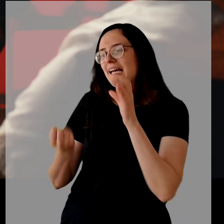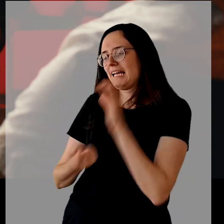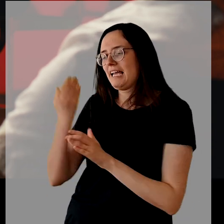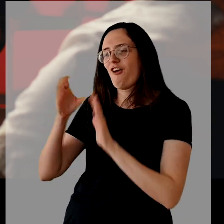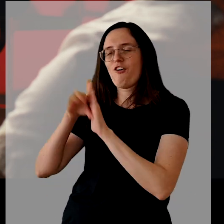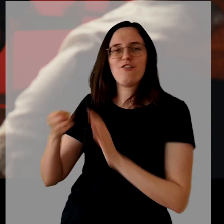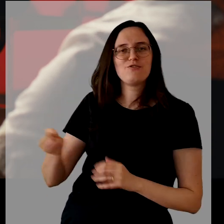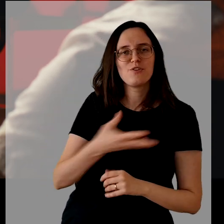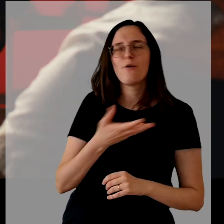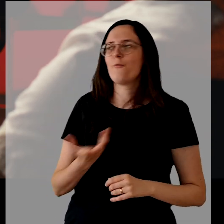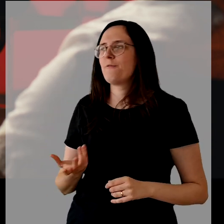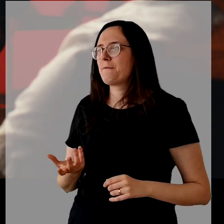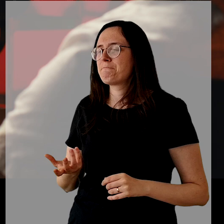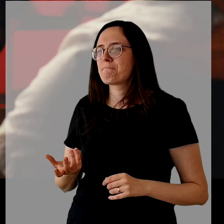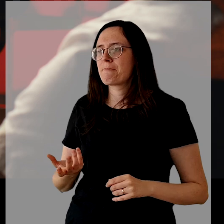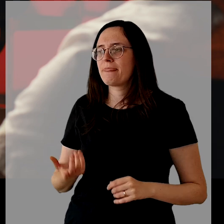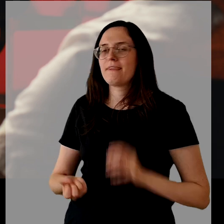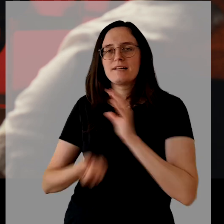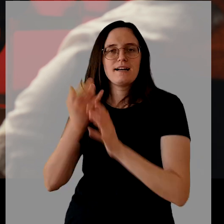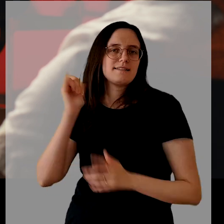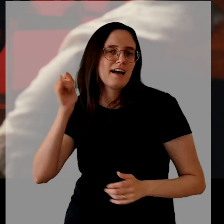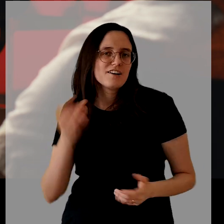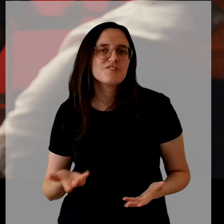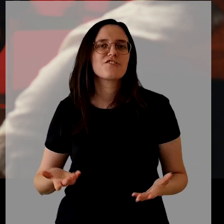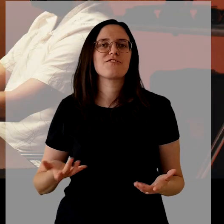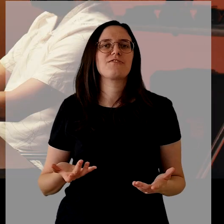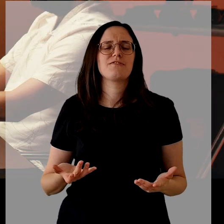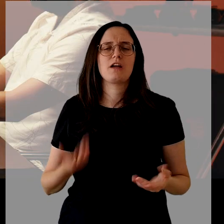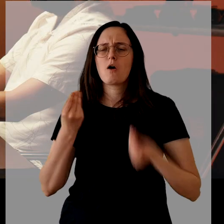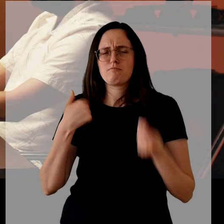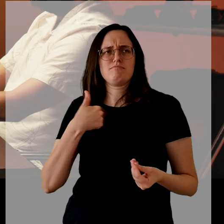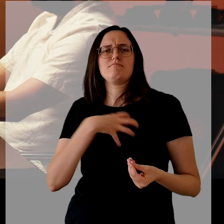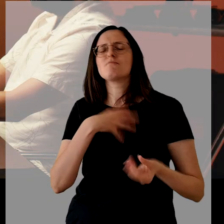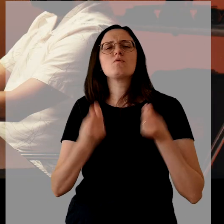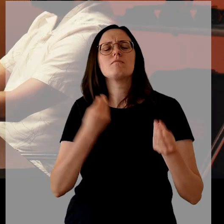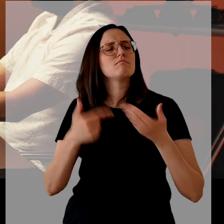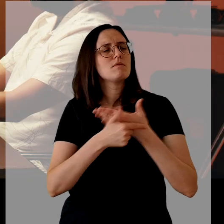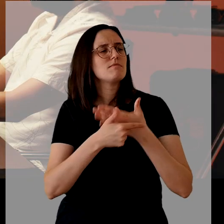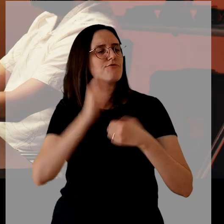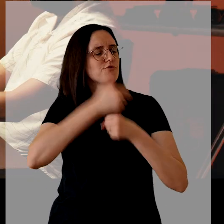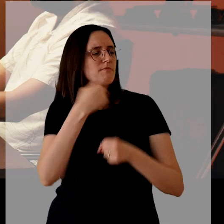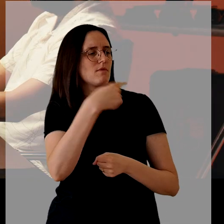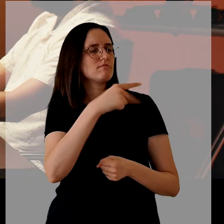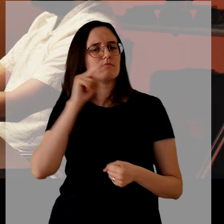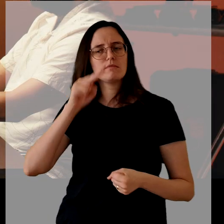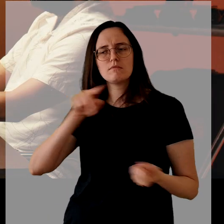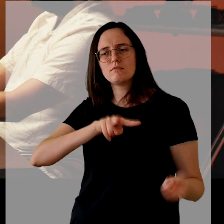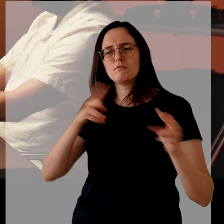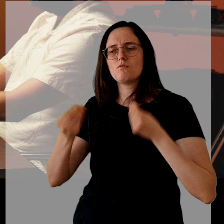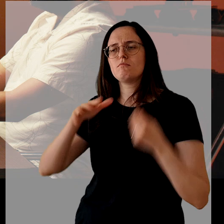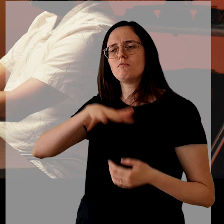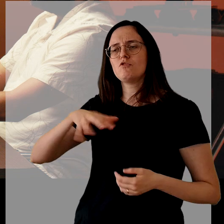um conceito, criar uma narrativa, como que vem todo esse papel do diretor para você nessa mudança,